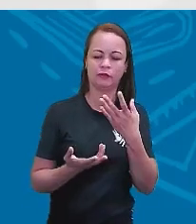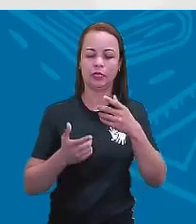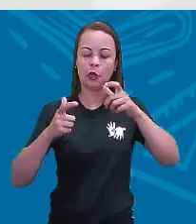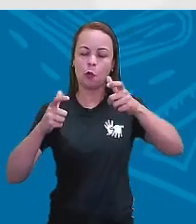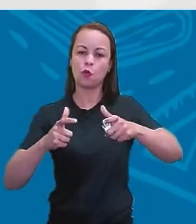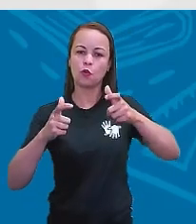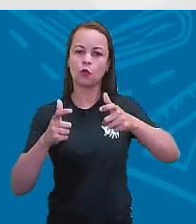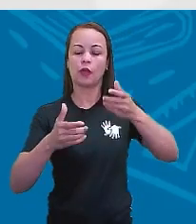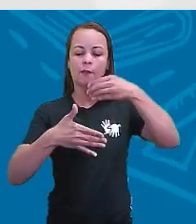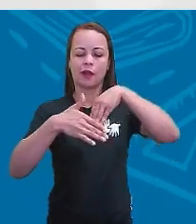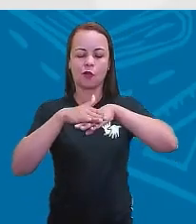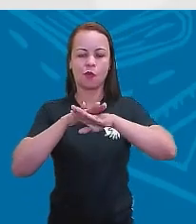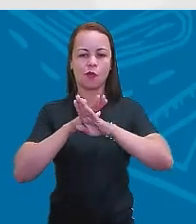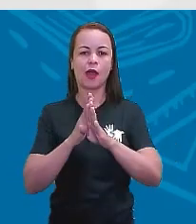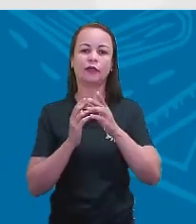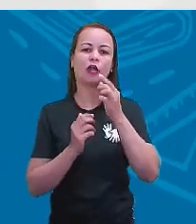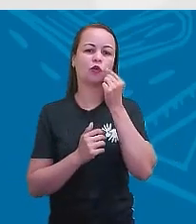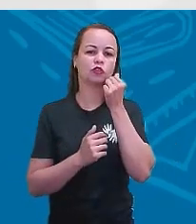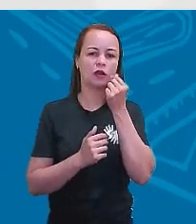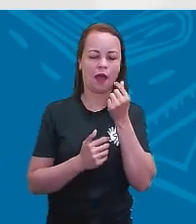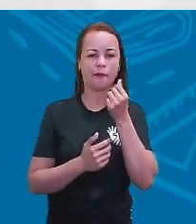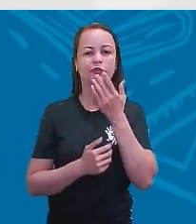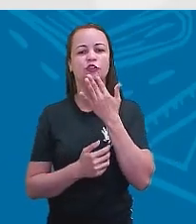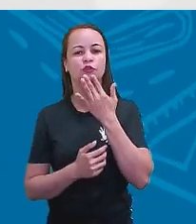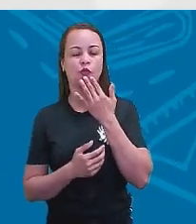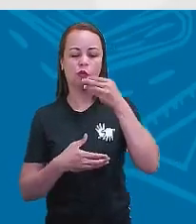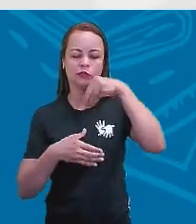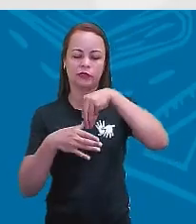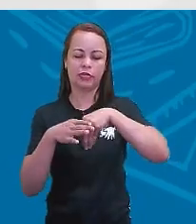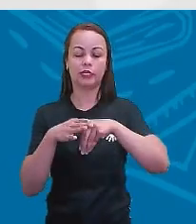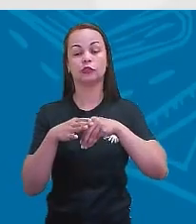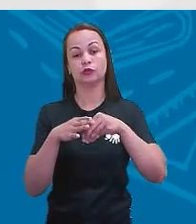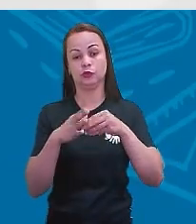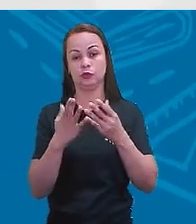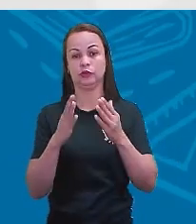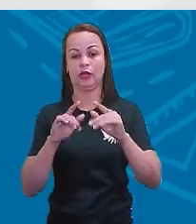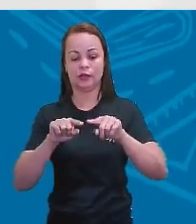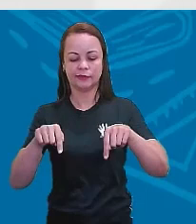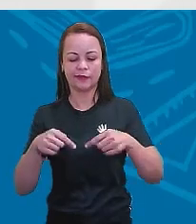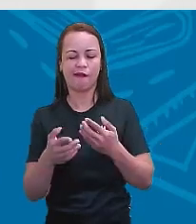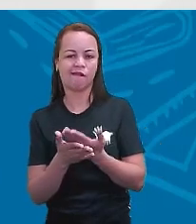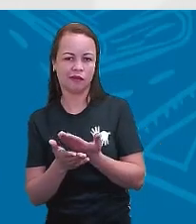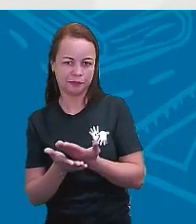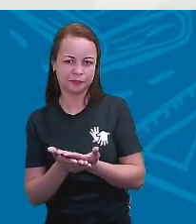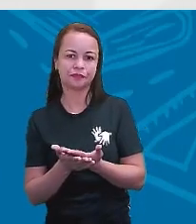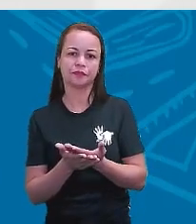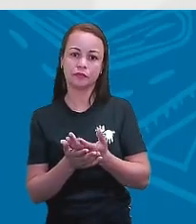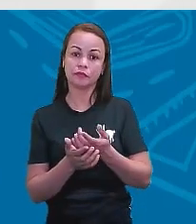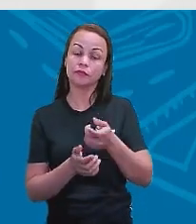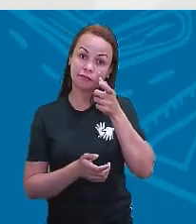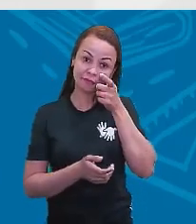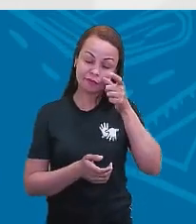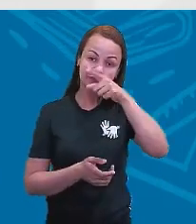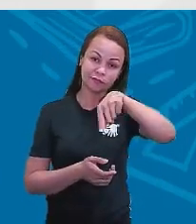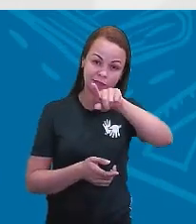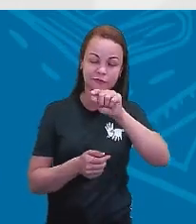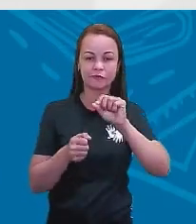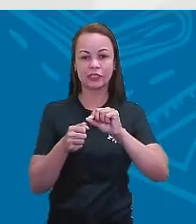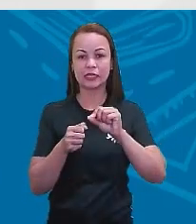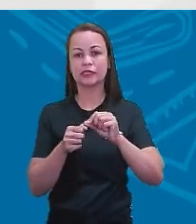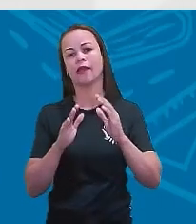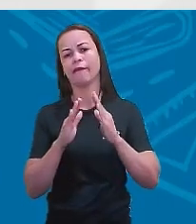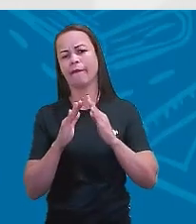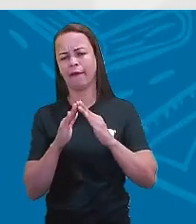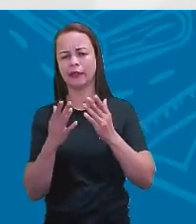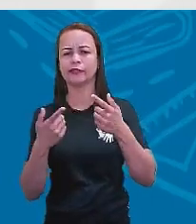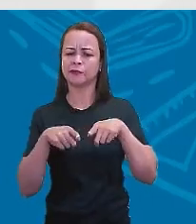para guardar os nossos lápis de cor dentro da sala de aula. É uma ideia bem interessante para vocês também fazerem em casa. Às vezes a gente não tem lugar